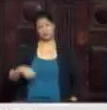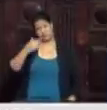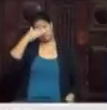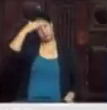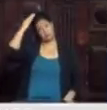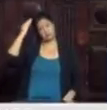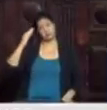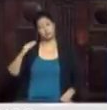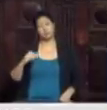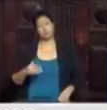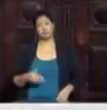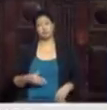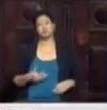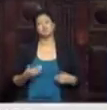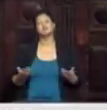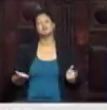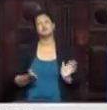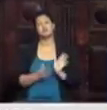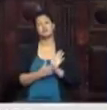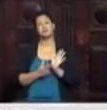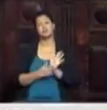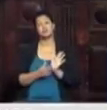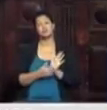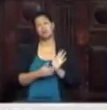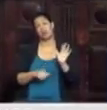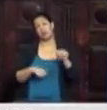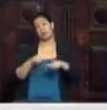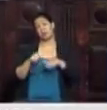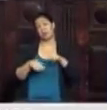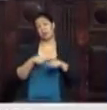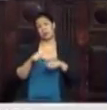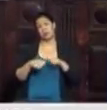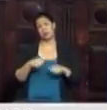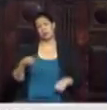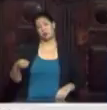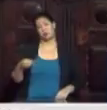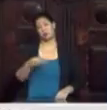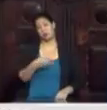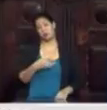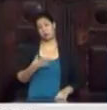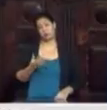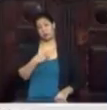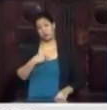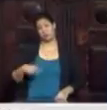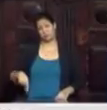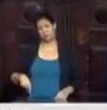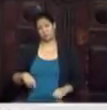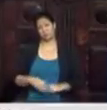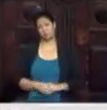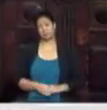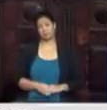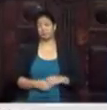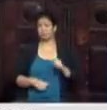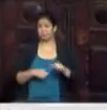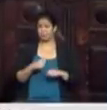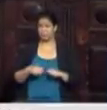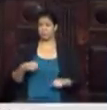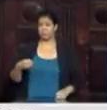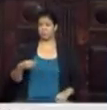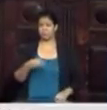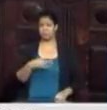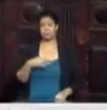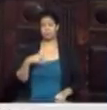Temer propõe uma reforma da Previdência, uma reforma trabalhista.